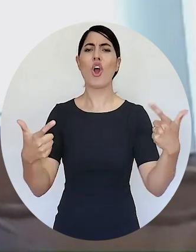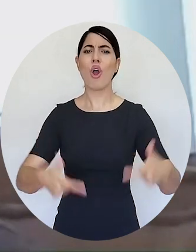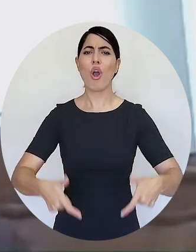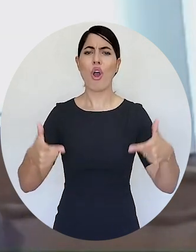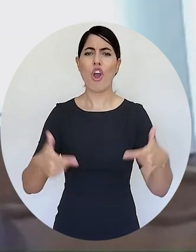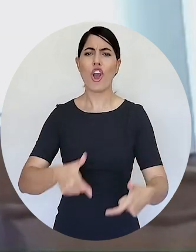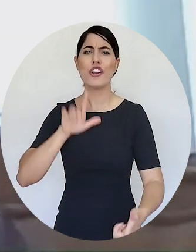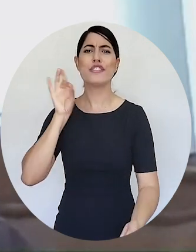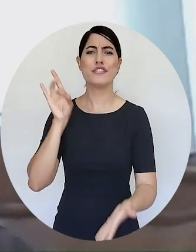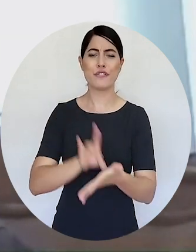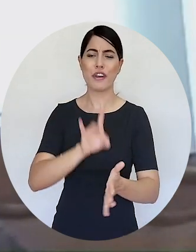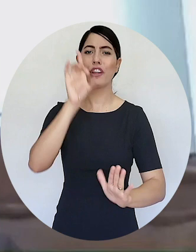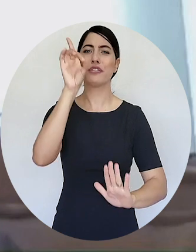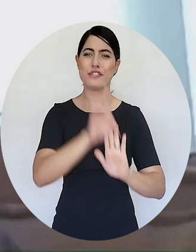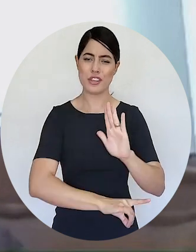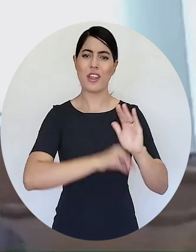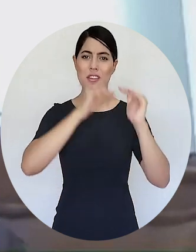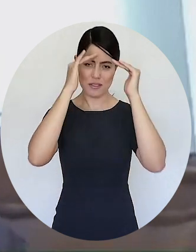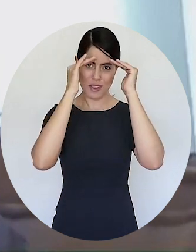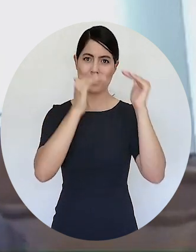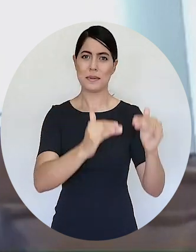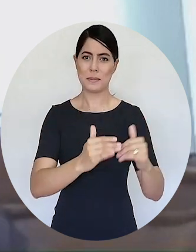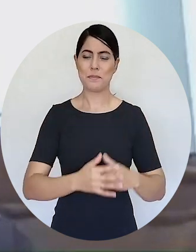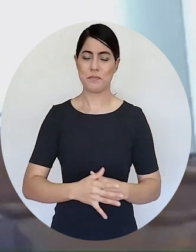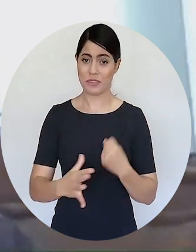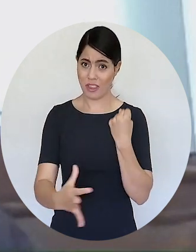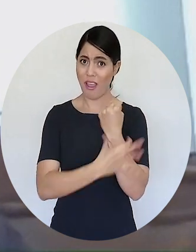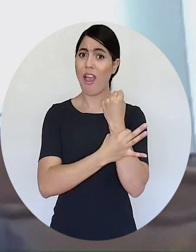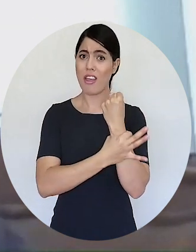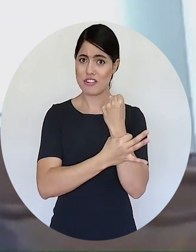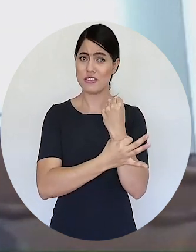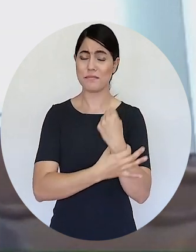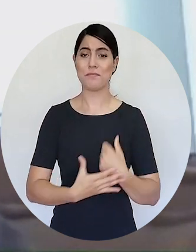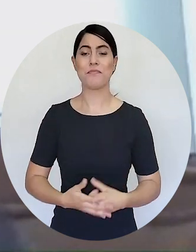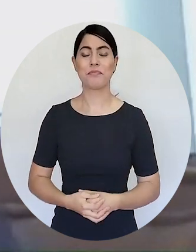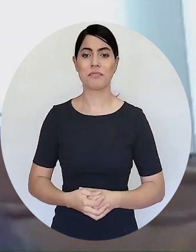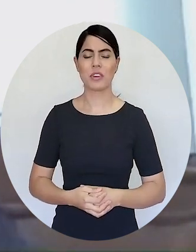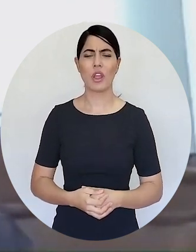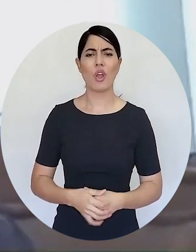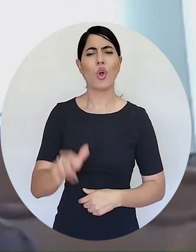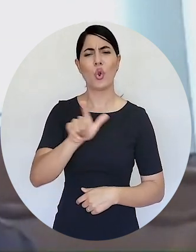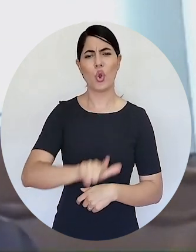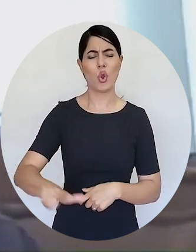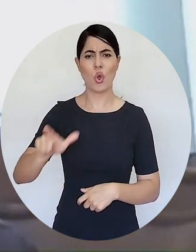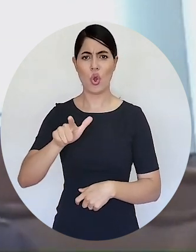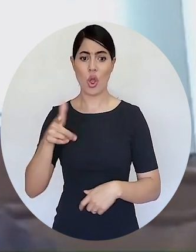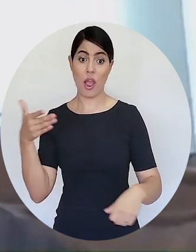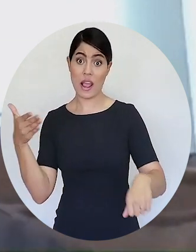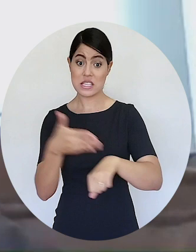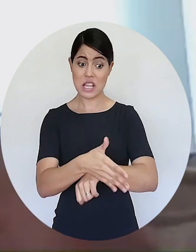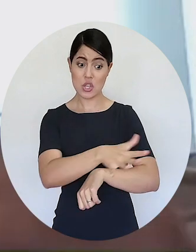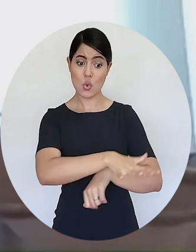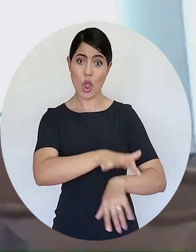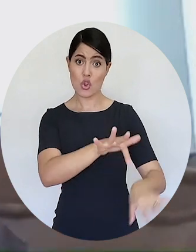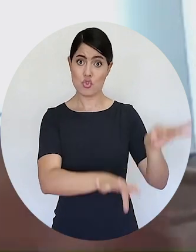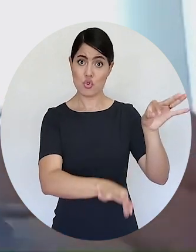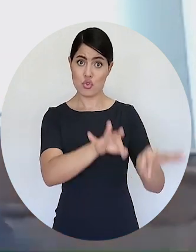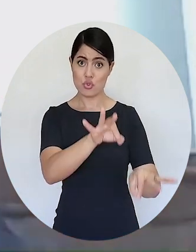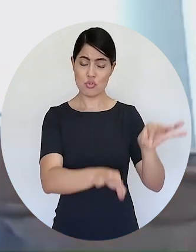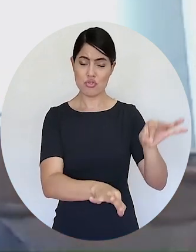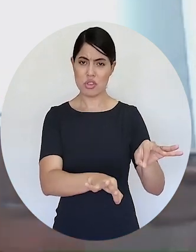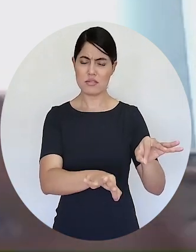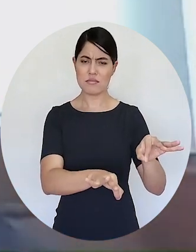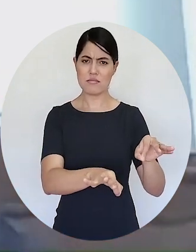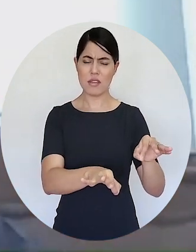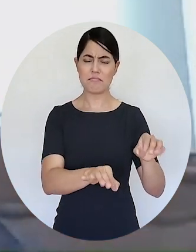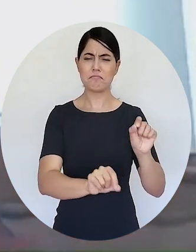pela luta pela efetivação destes direitos. Eu não tenho dúvida que o acesso à justiça, e esse acesso à justiça, esse